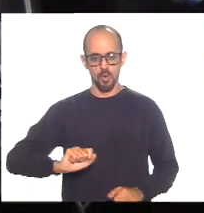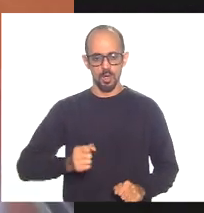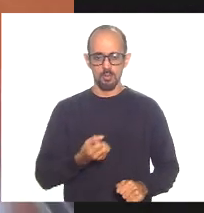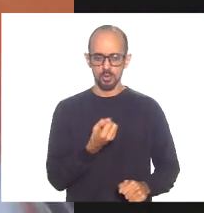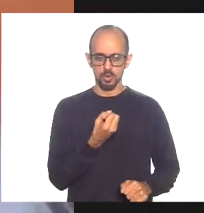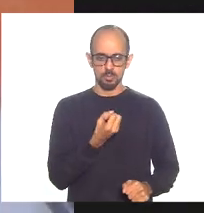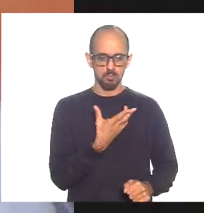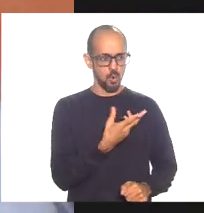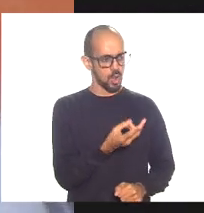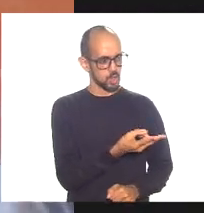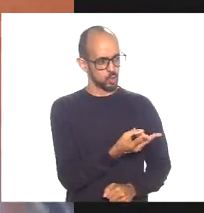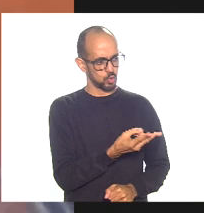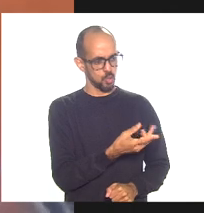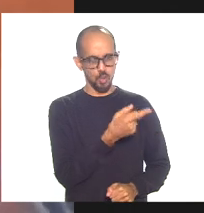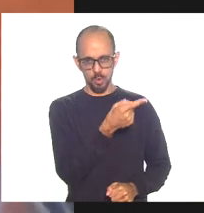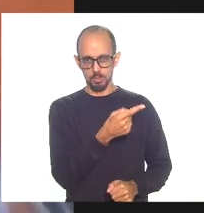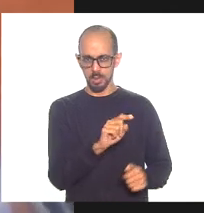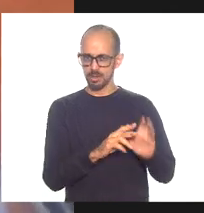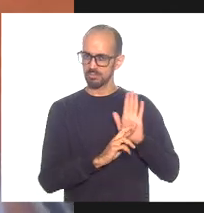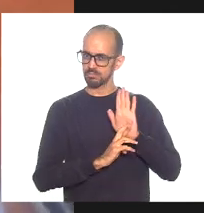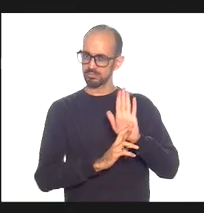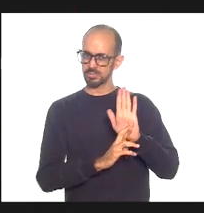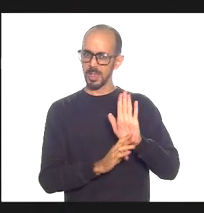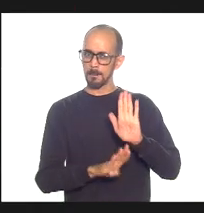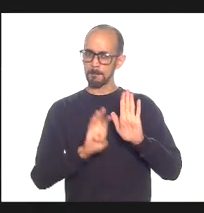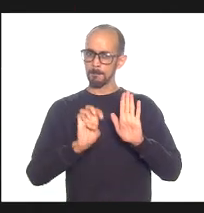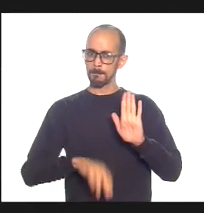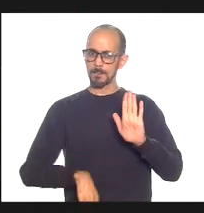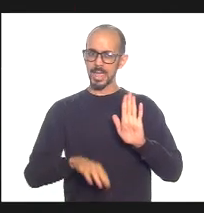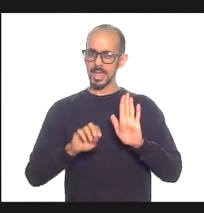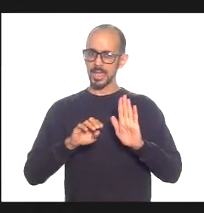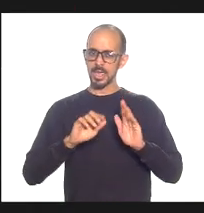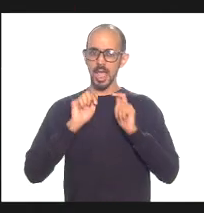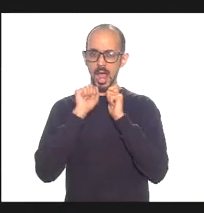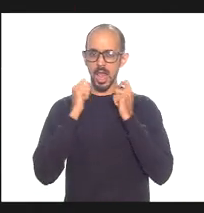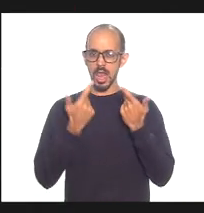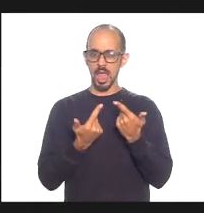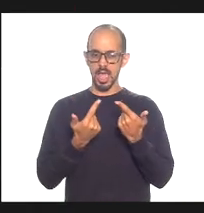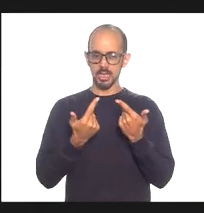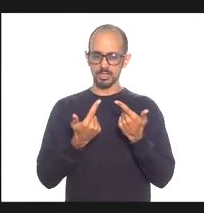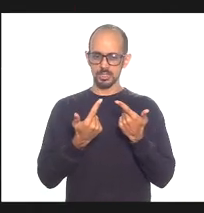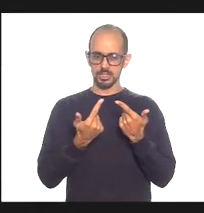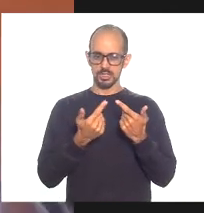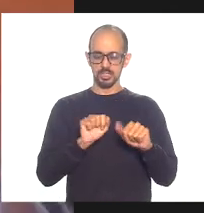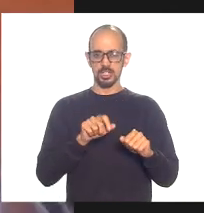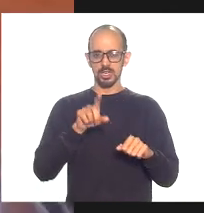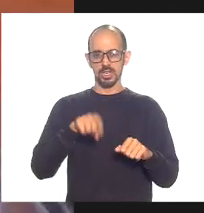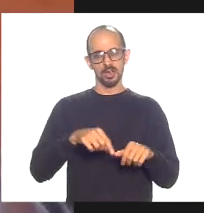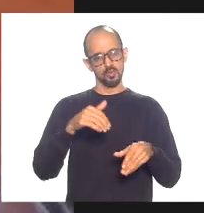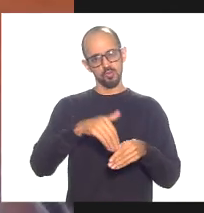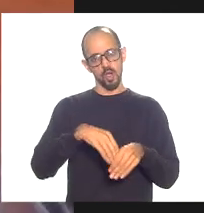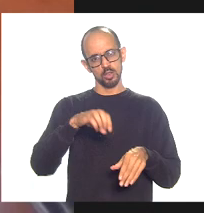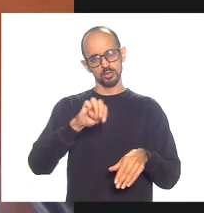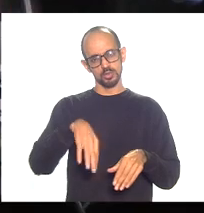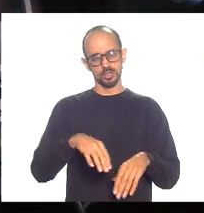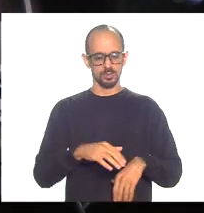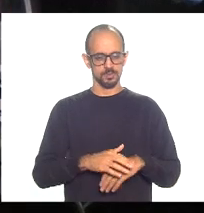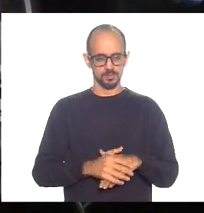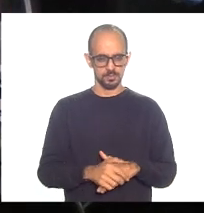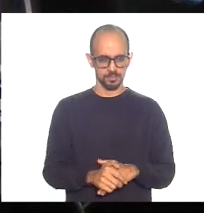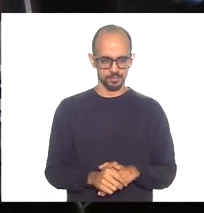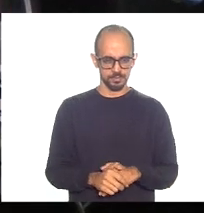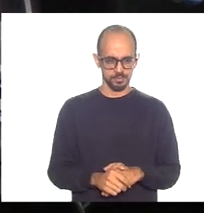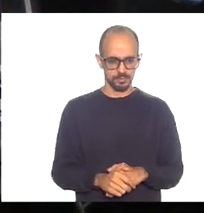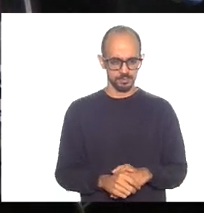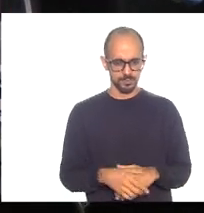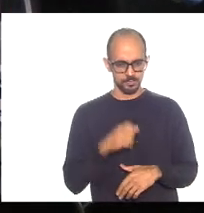dupla, representando muito bem a ABERJ. Rodrigo Bacelar, preparadíssimo, voto favorável. Deputado